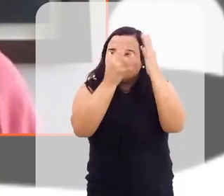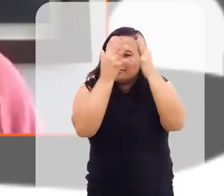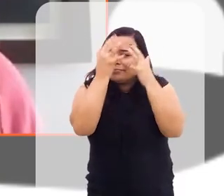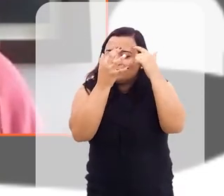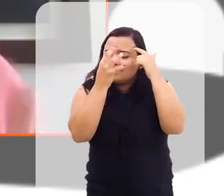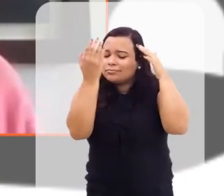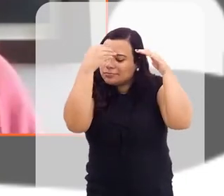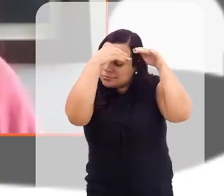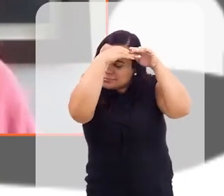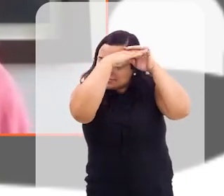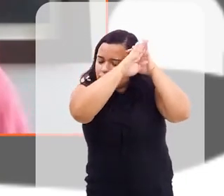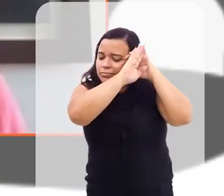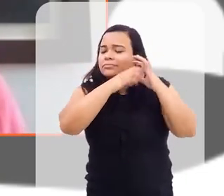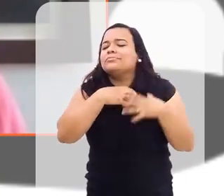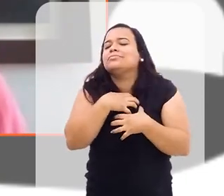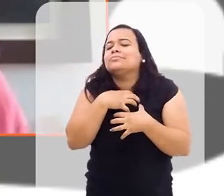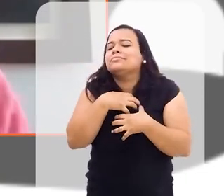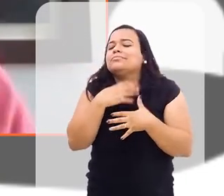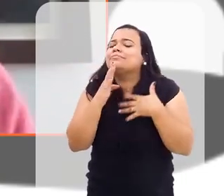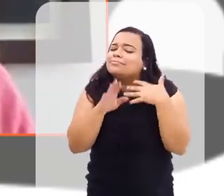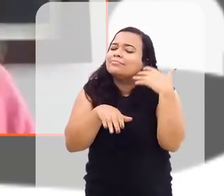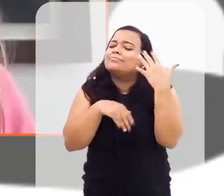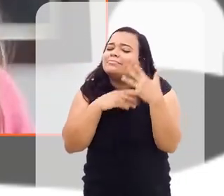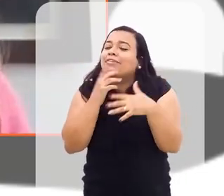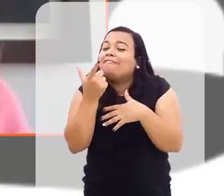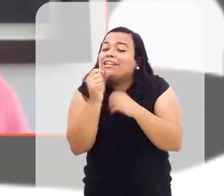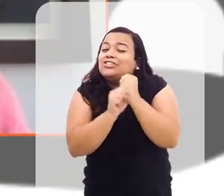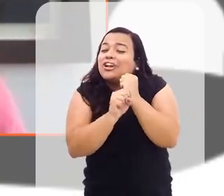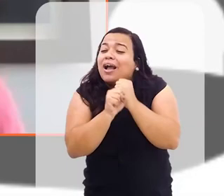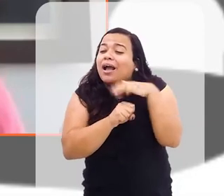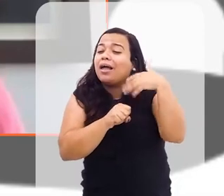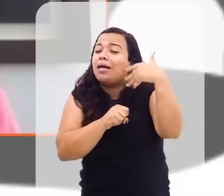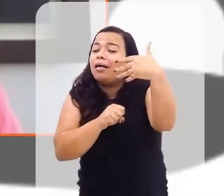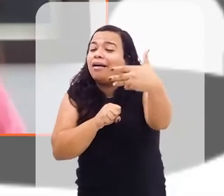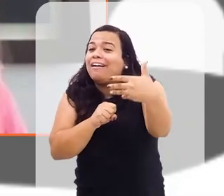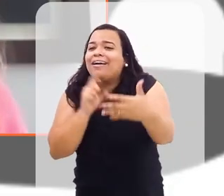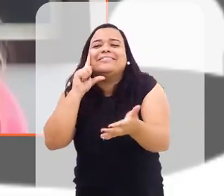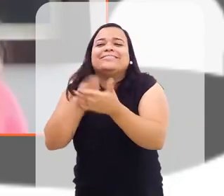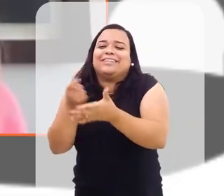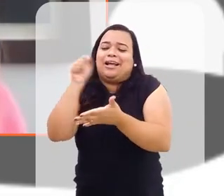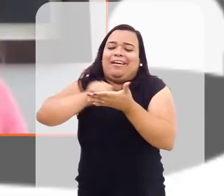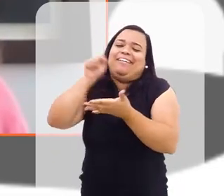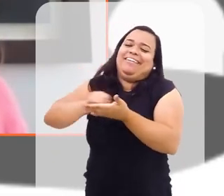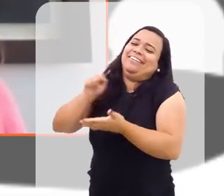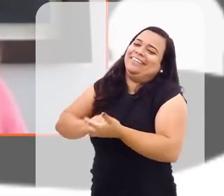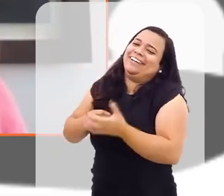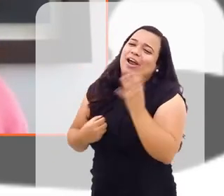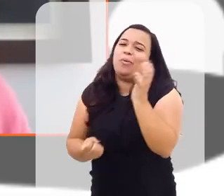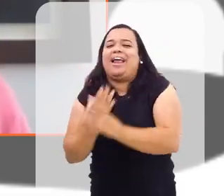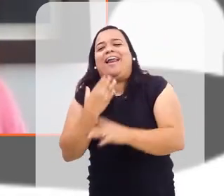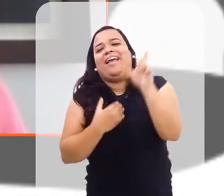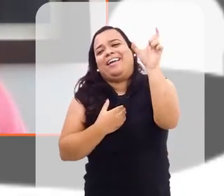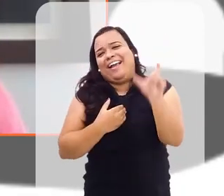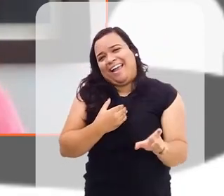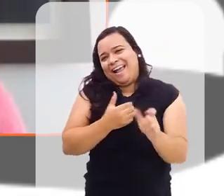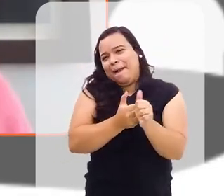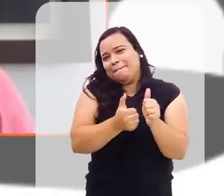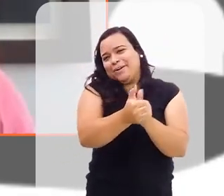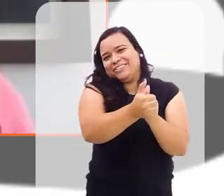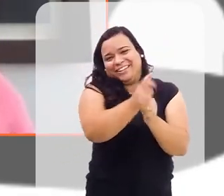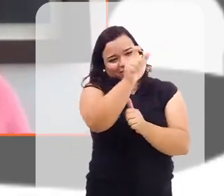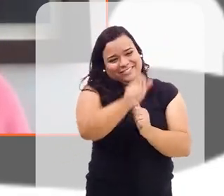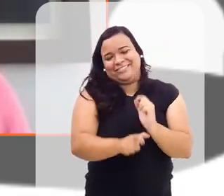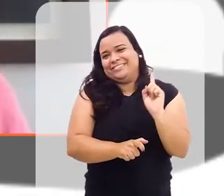ela ficou aí, guardadinha. Só fui usar 20 anos depois. quando eu resolvi criar a Teresa, que é essa